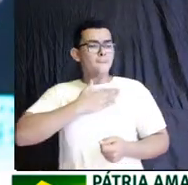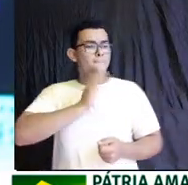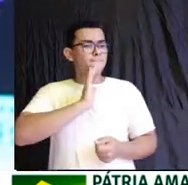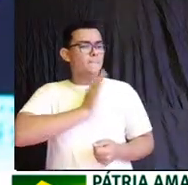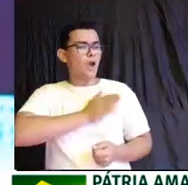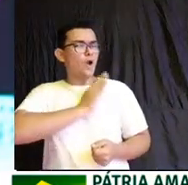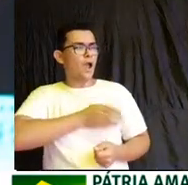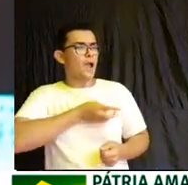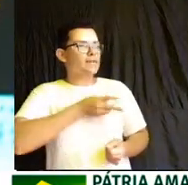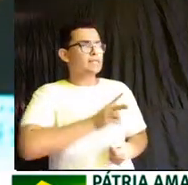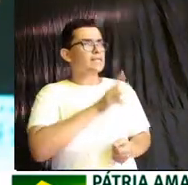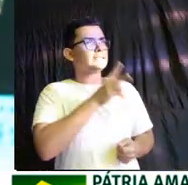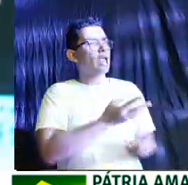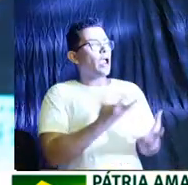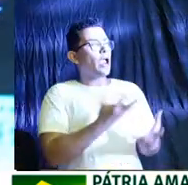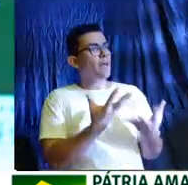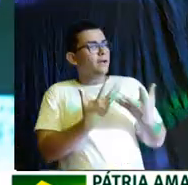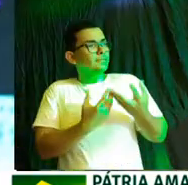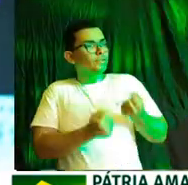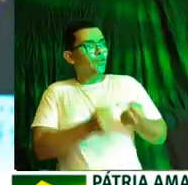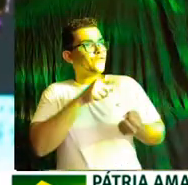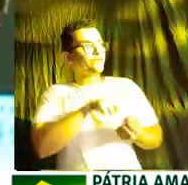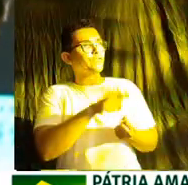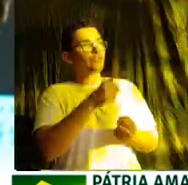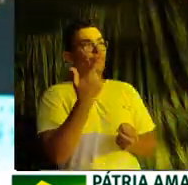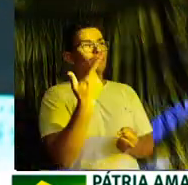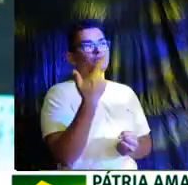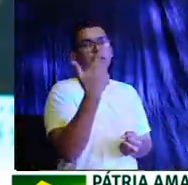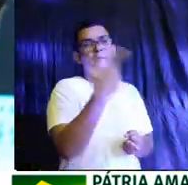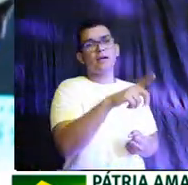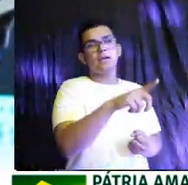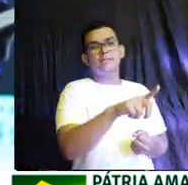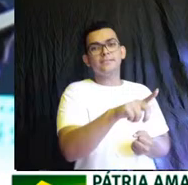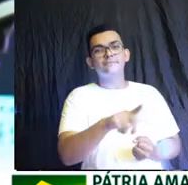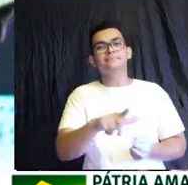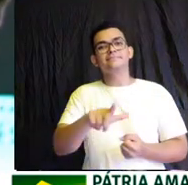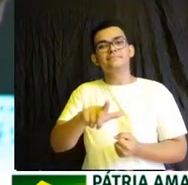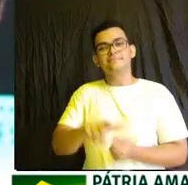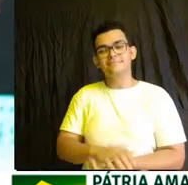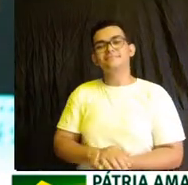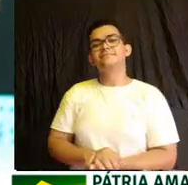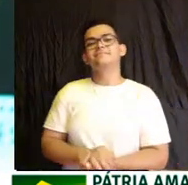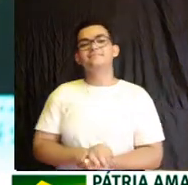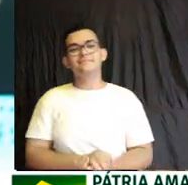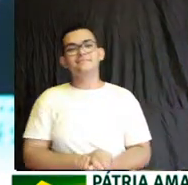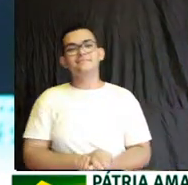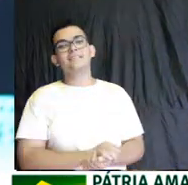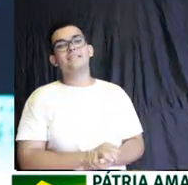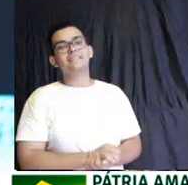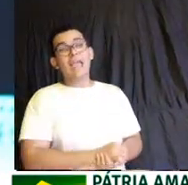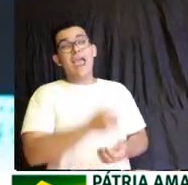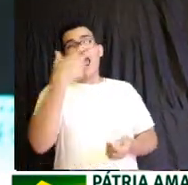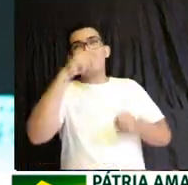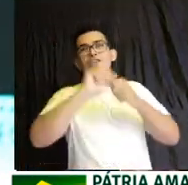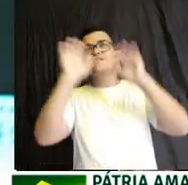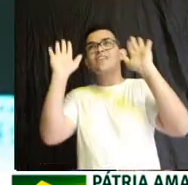amor. E meu olhar vai dar uma festa, amor, na hora que você